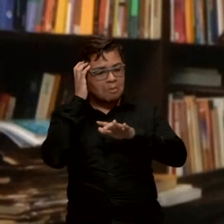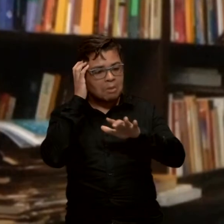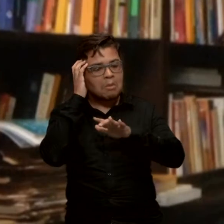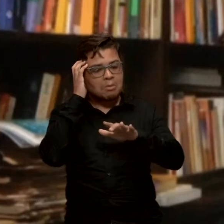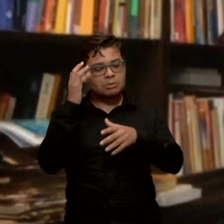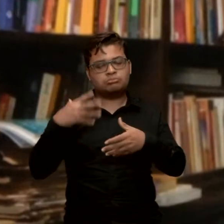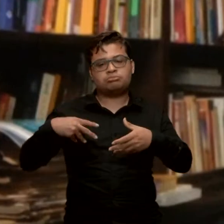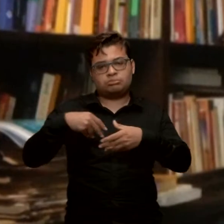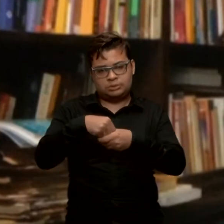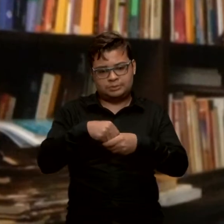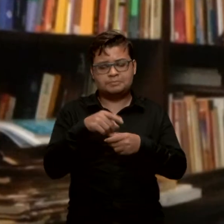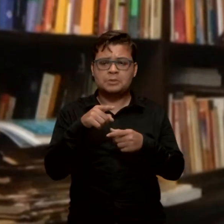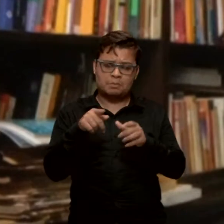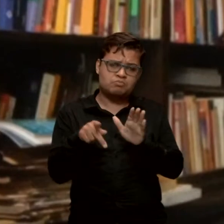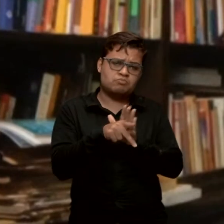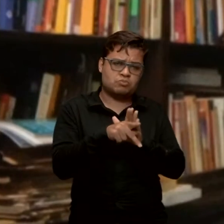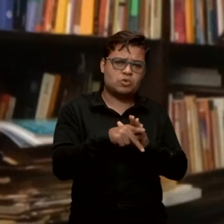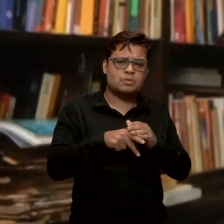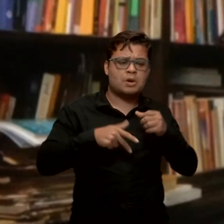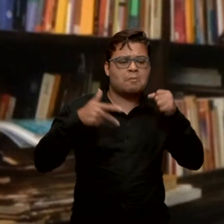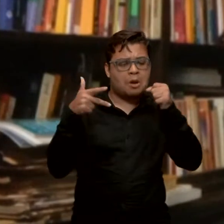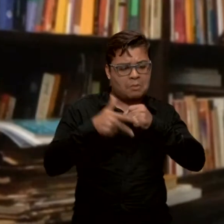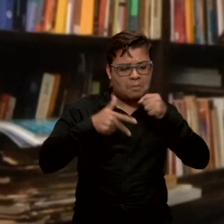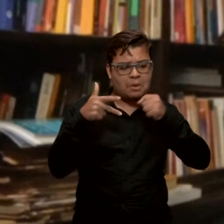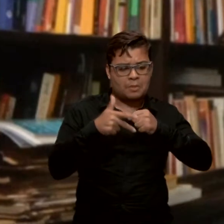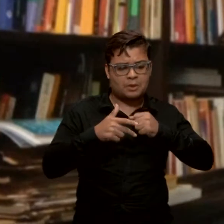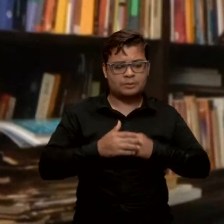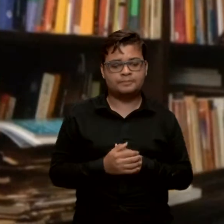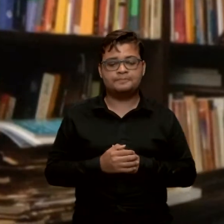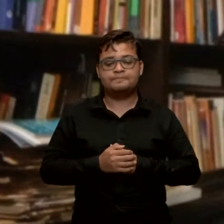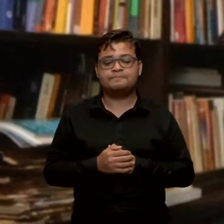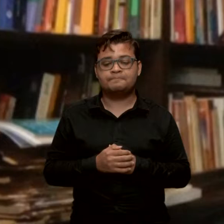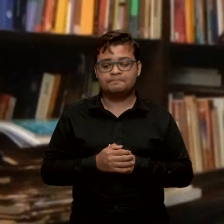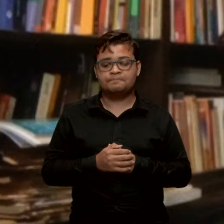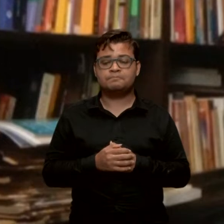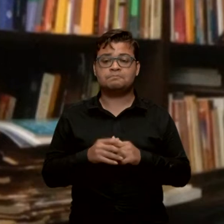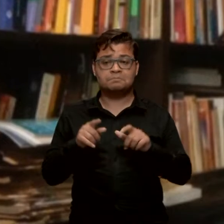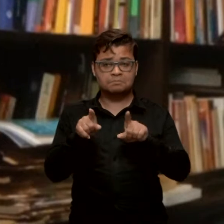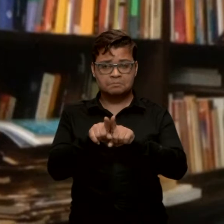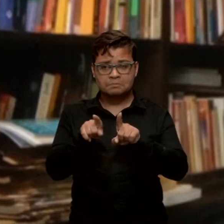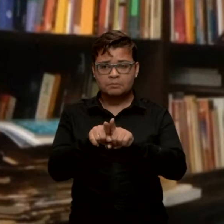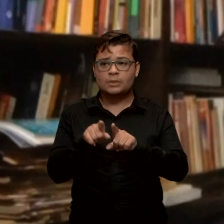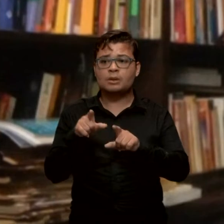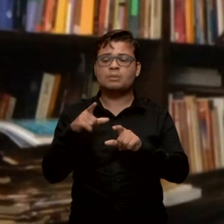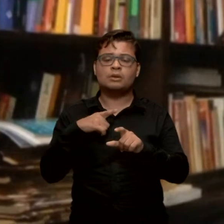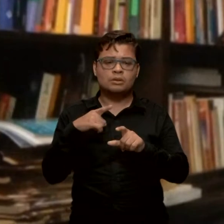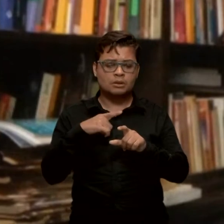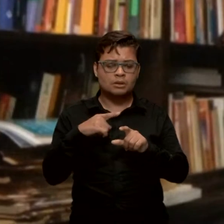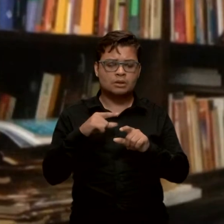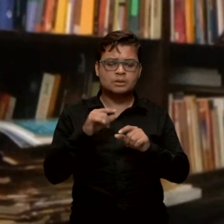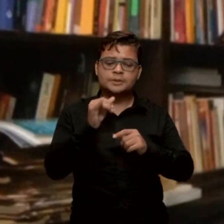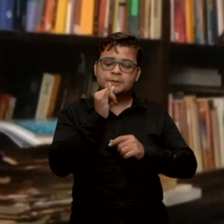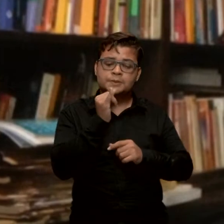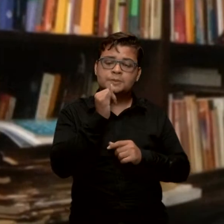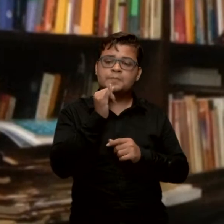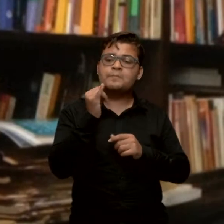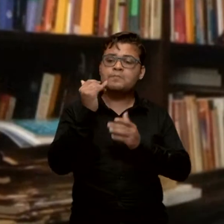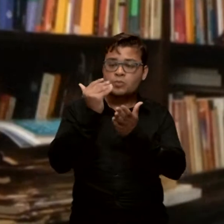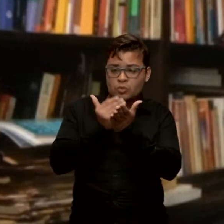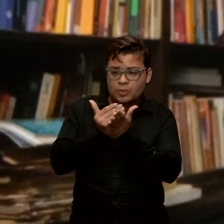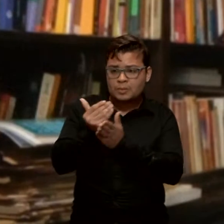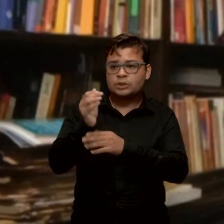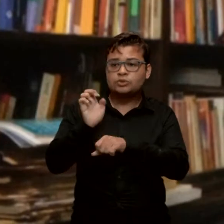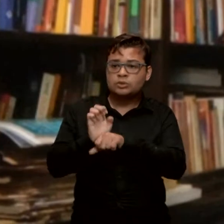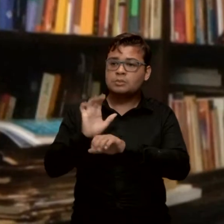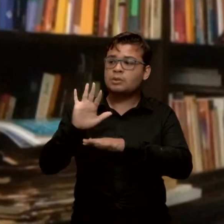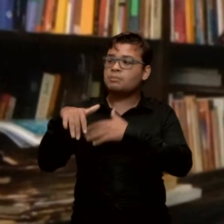dos elementos. Agora outros é assim, que ultrapassaram os limites do Estado, né? Aquela semente foi plantada lá atrás, que